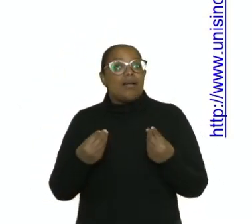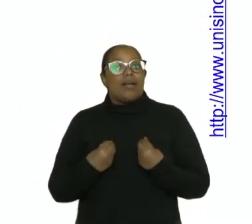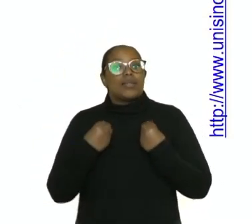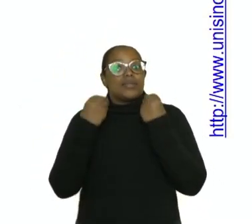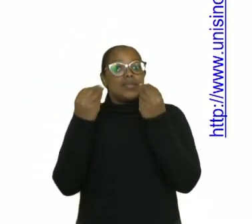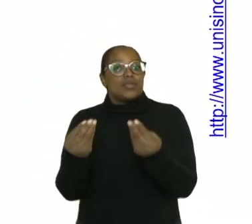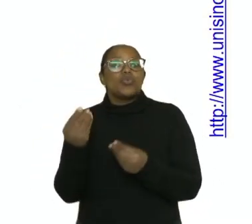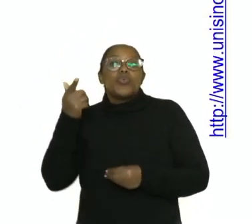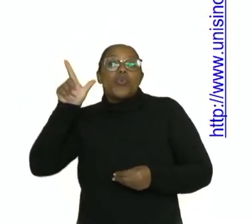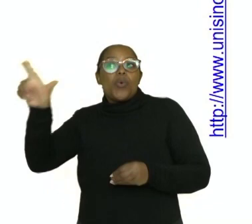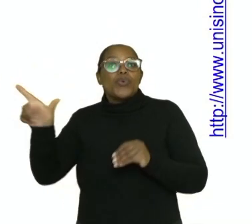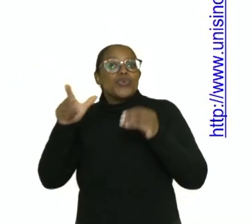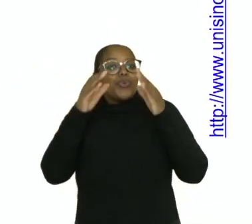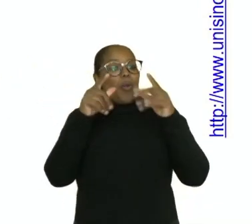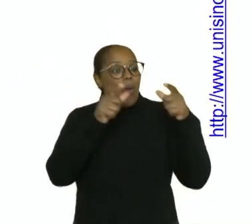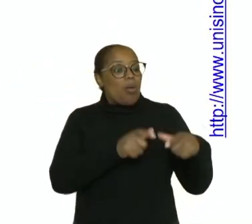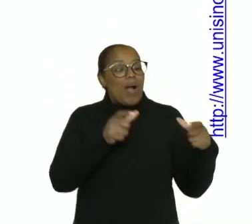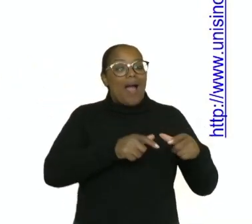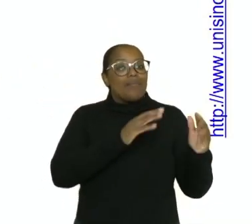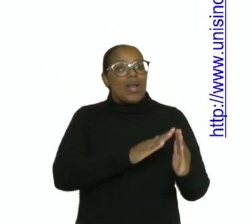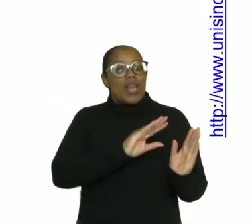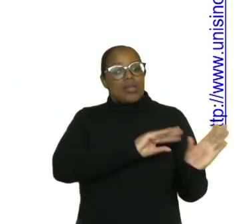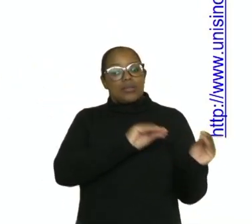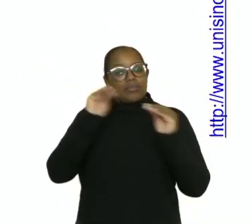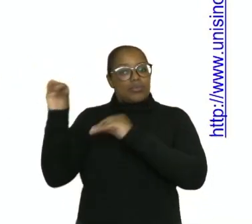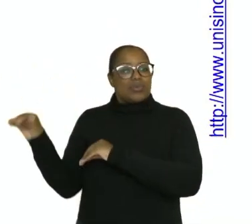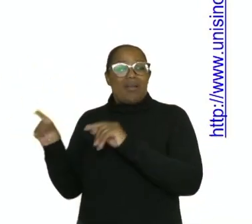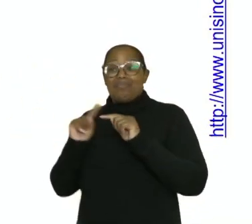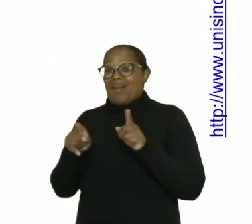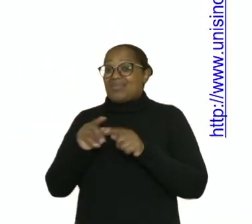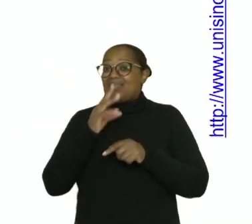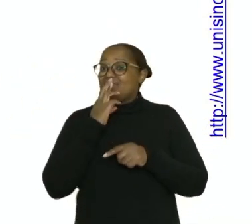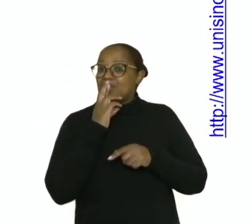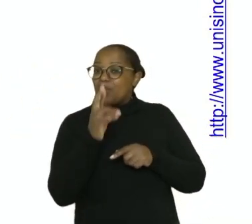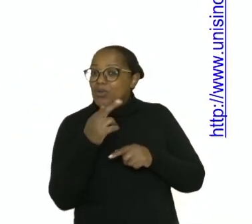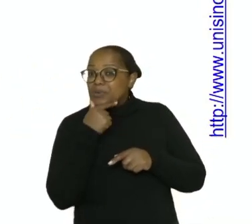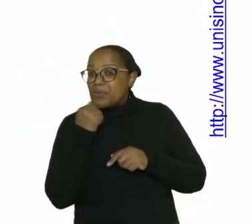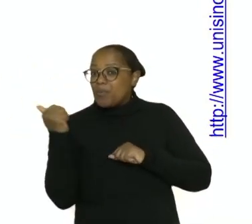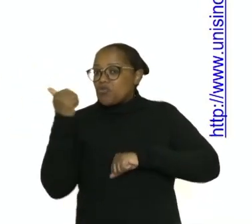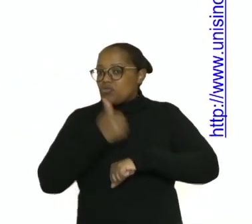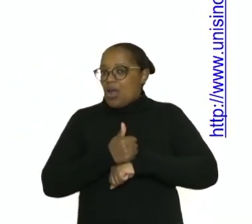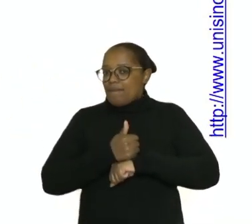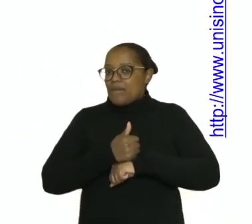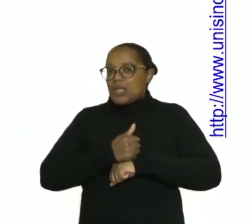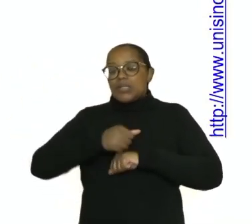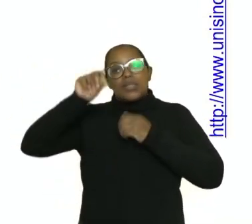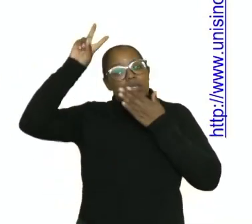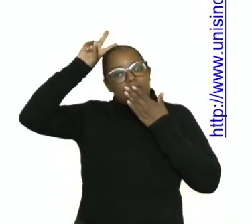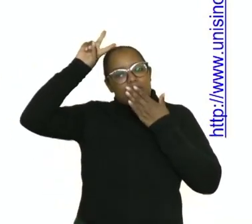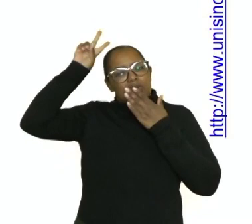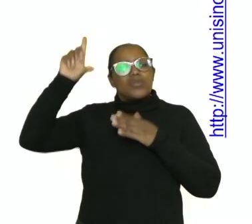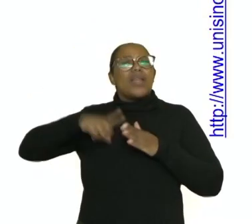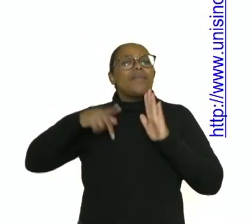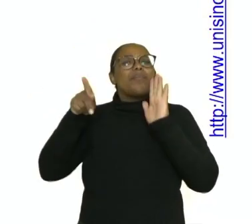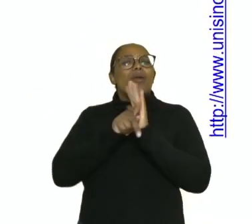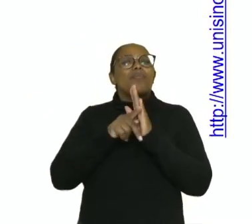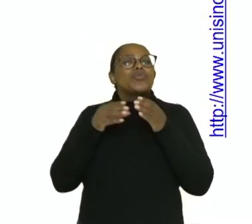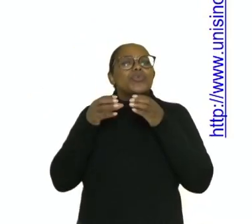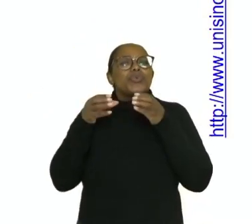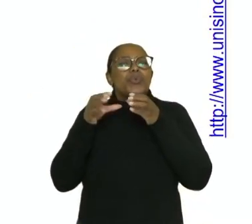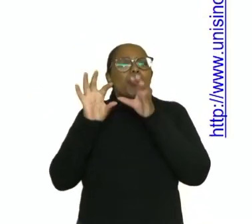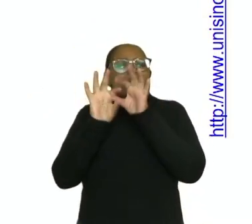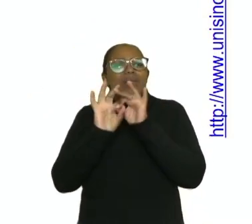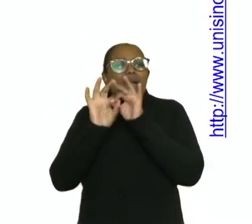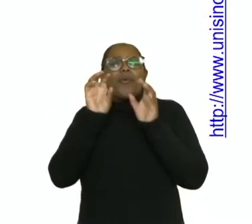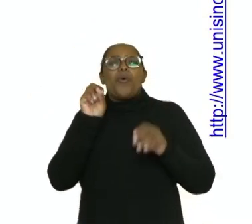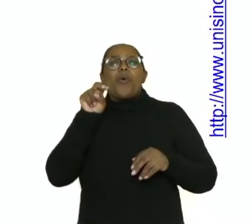outra reserva. O texto da resposta do chefe Seattle foi distribuído pela ONU e tem